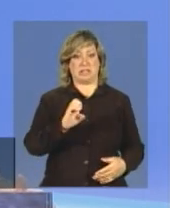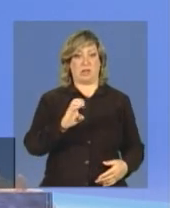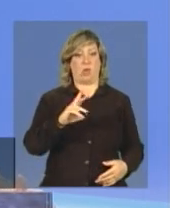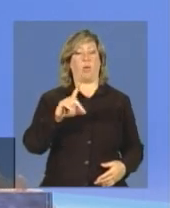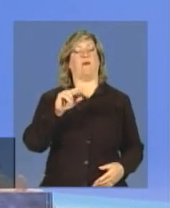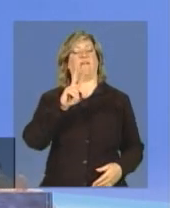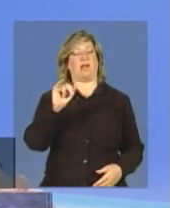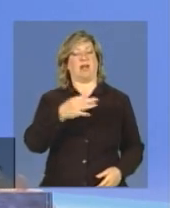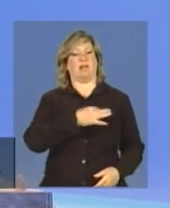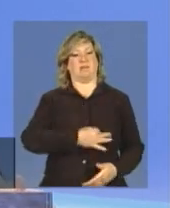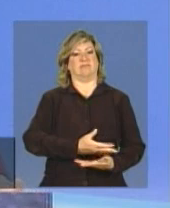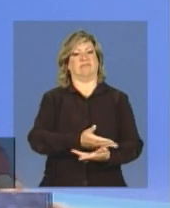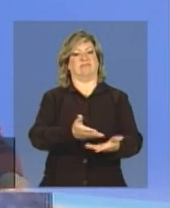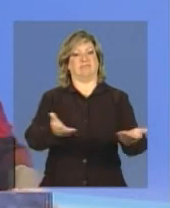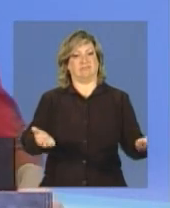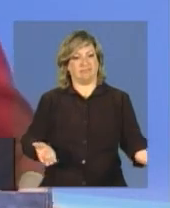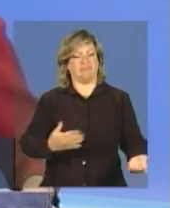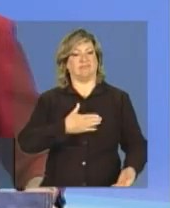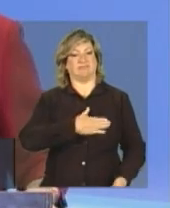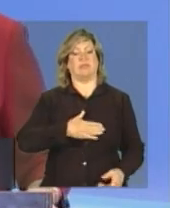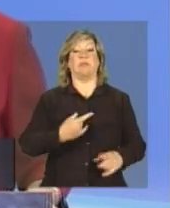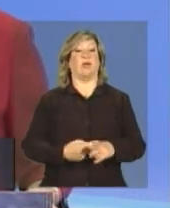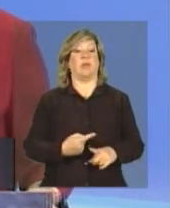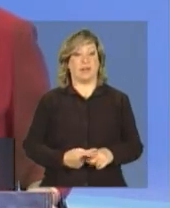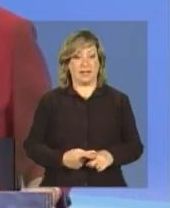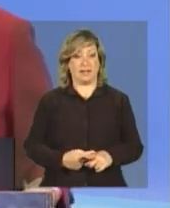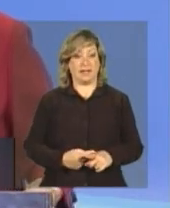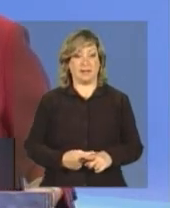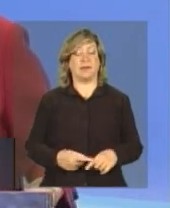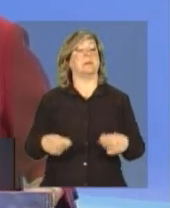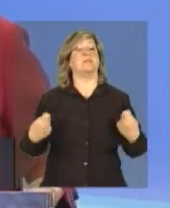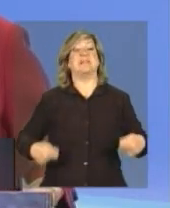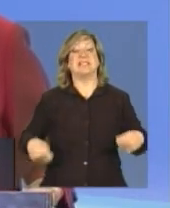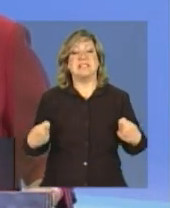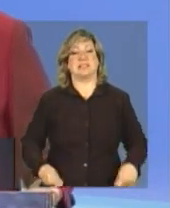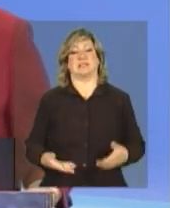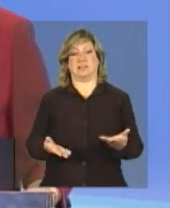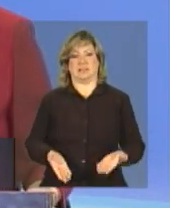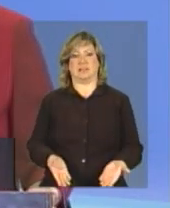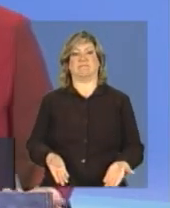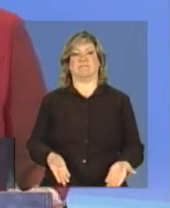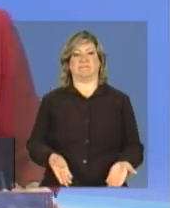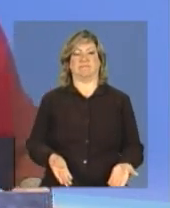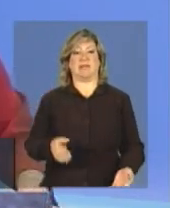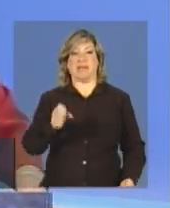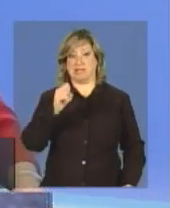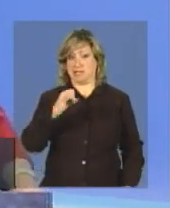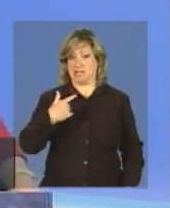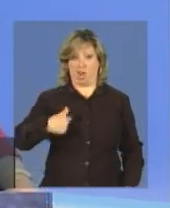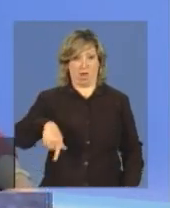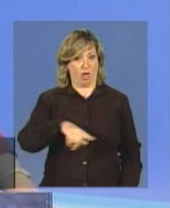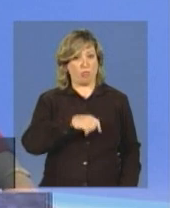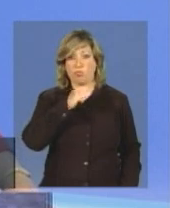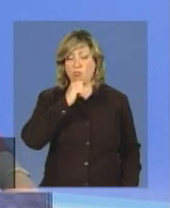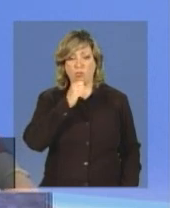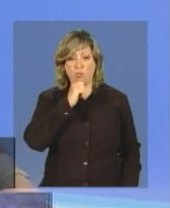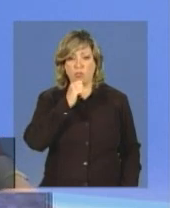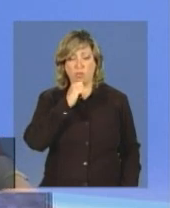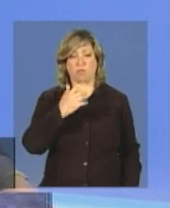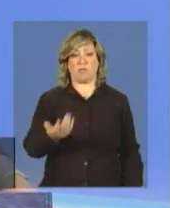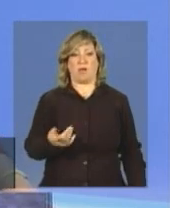recompensará. E recompensará porque precisa disso. Se nós não tivermos